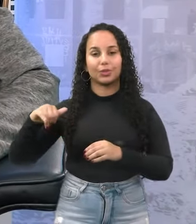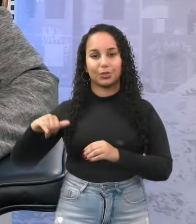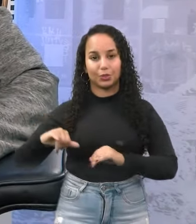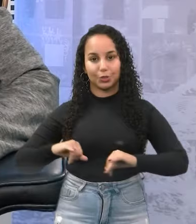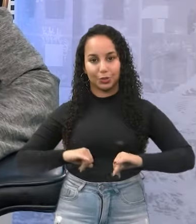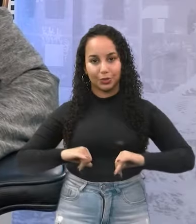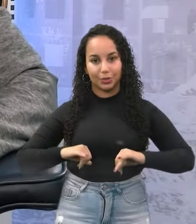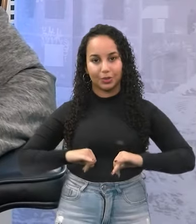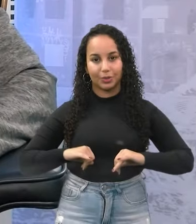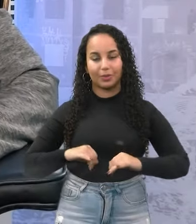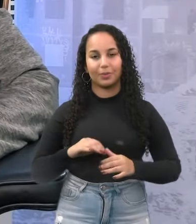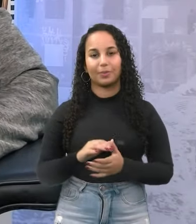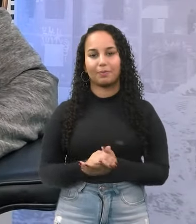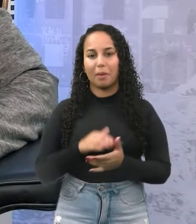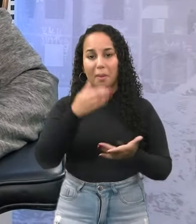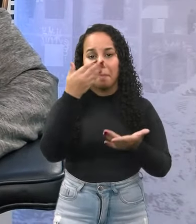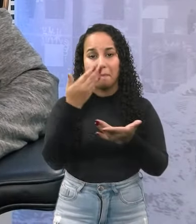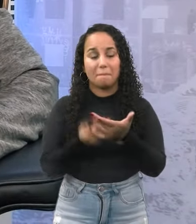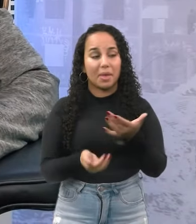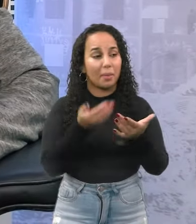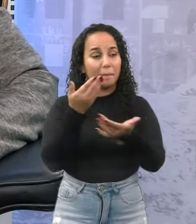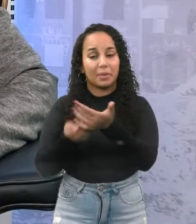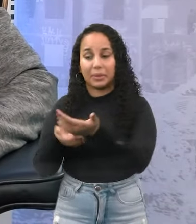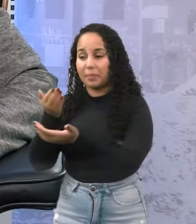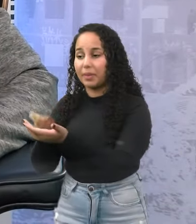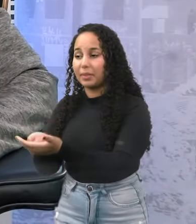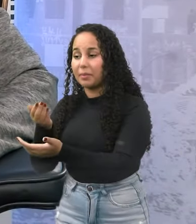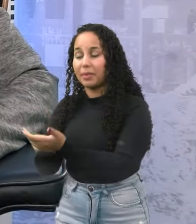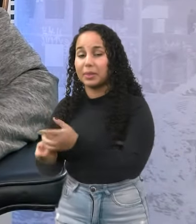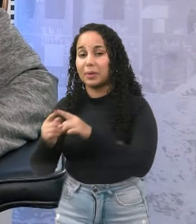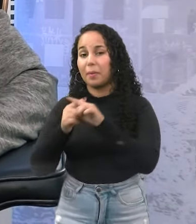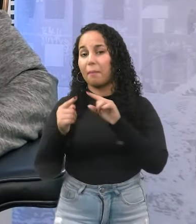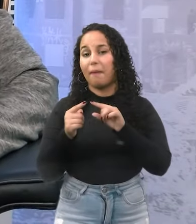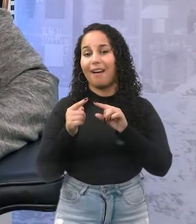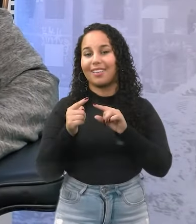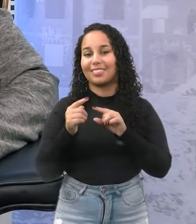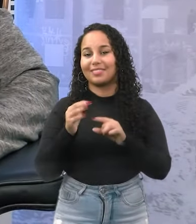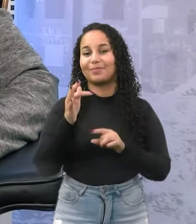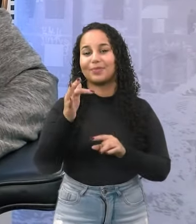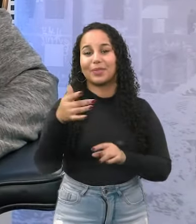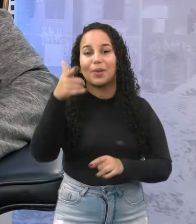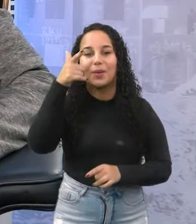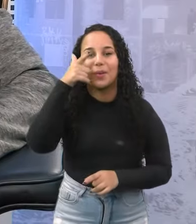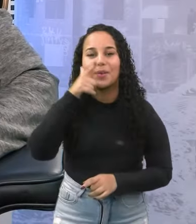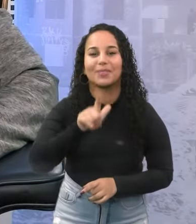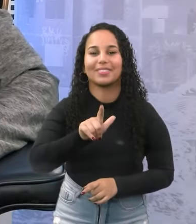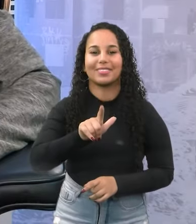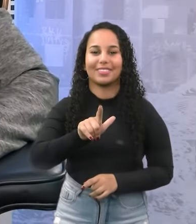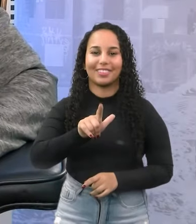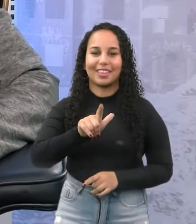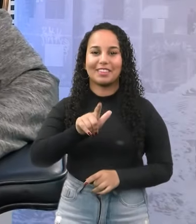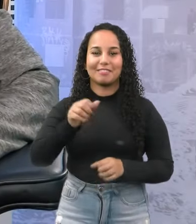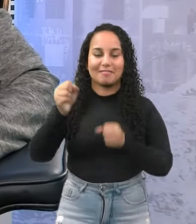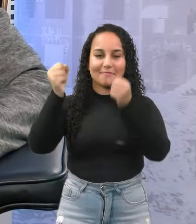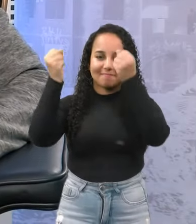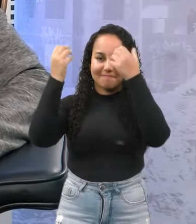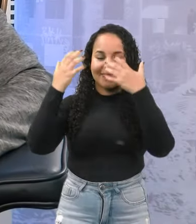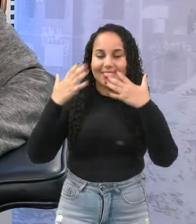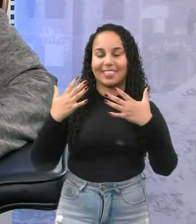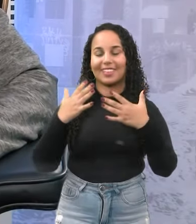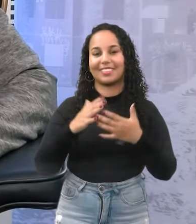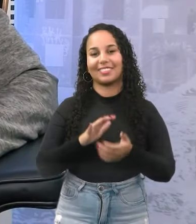ele foi aprovado. E logo após a sua aprovação, ele recebeu o dobro de tudo